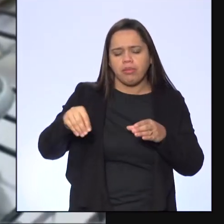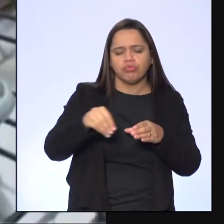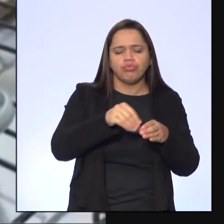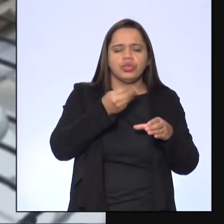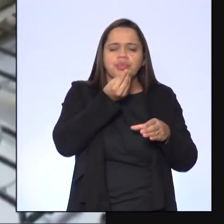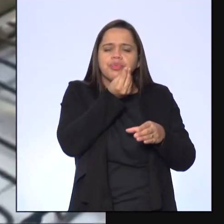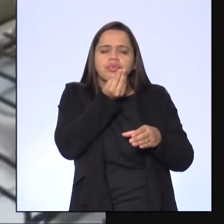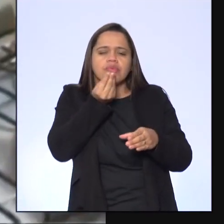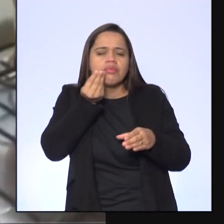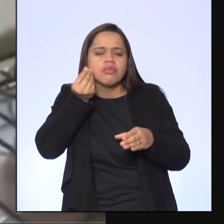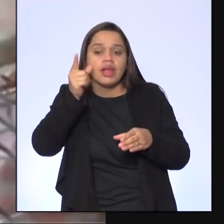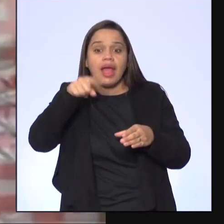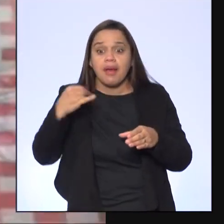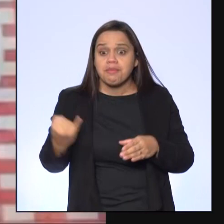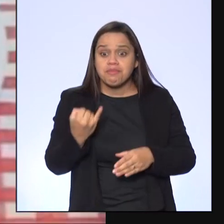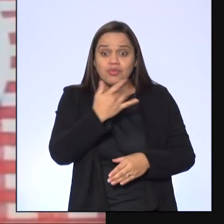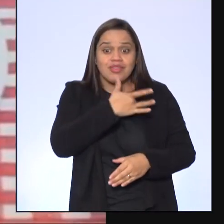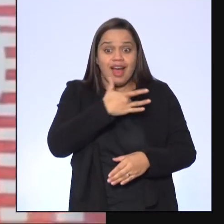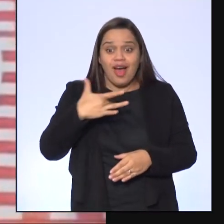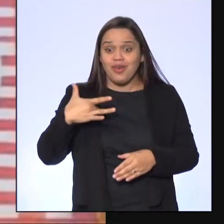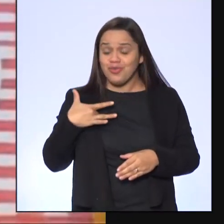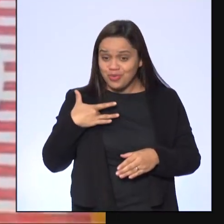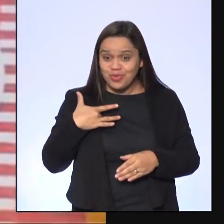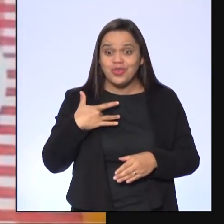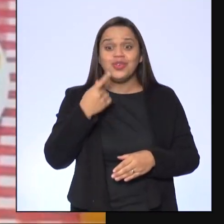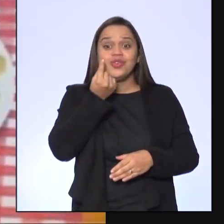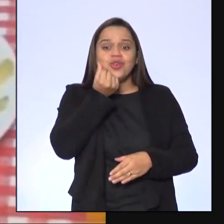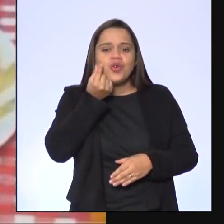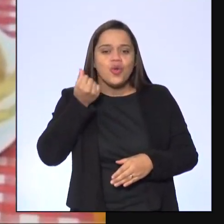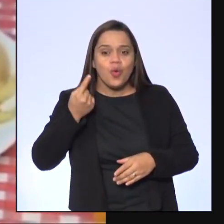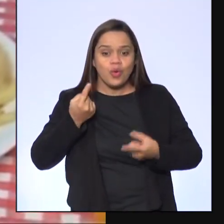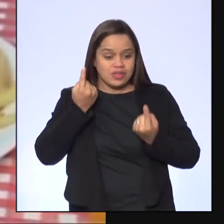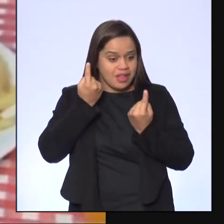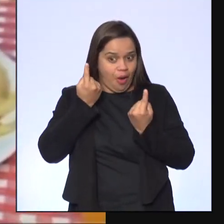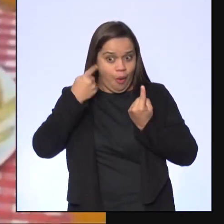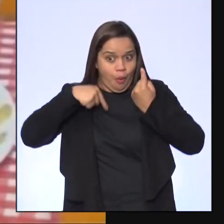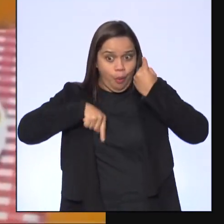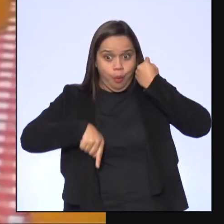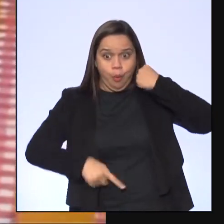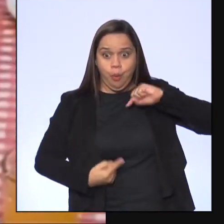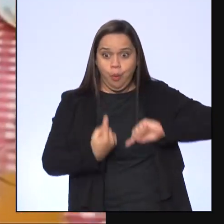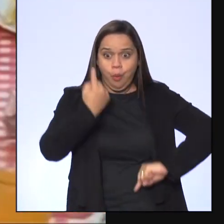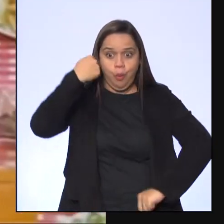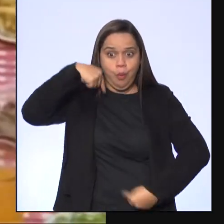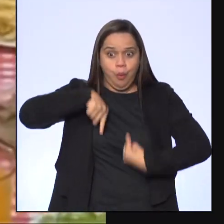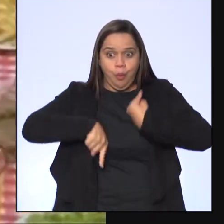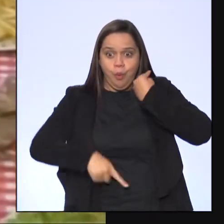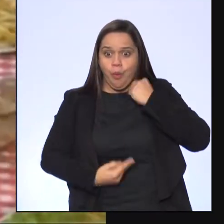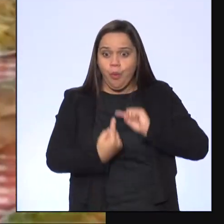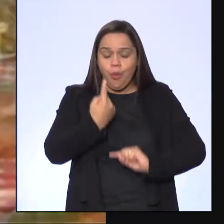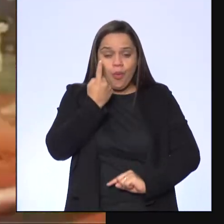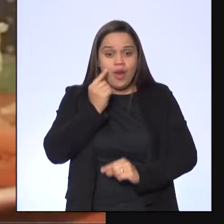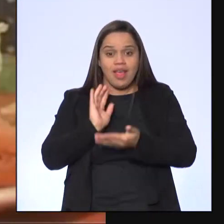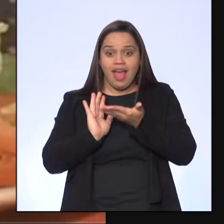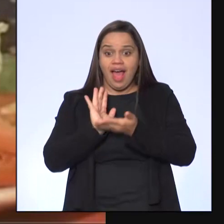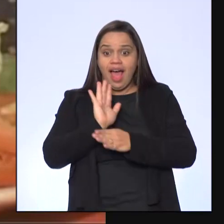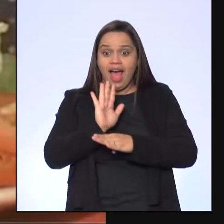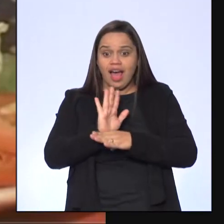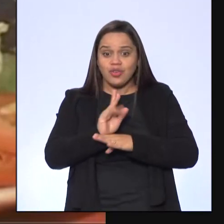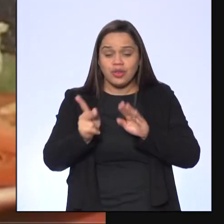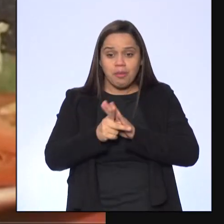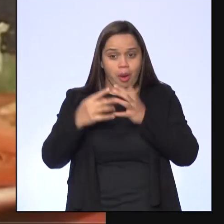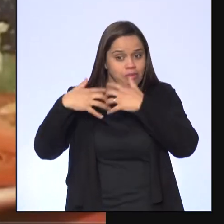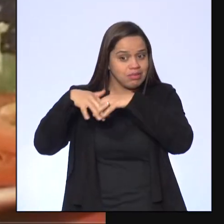muito importante para a saúde. O sal circula pelo seu sangue, ajudando o funcionamento do cérebro e